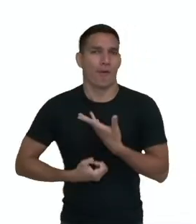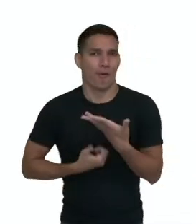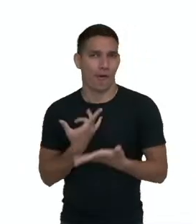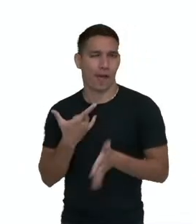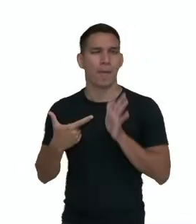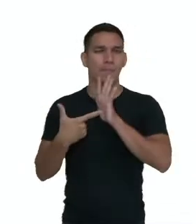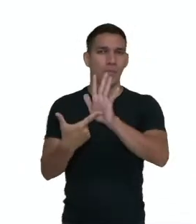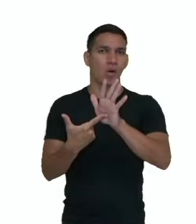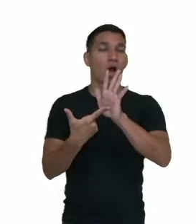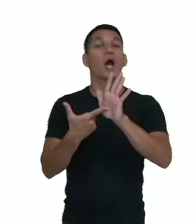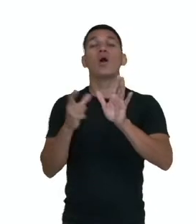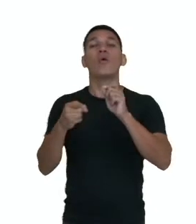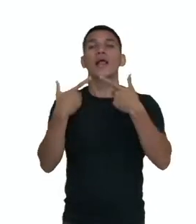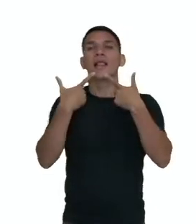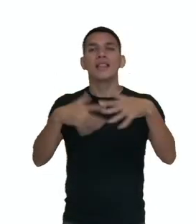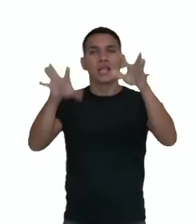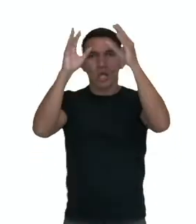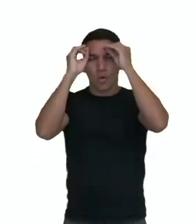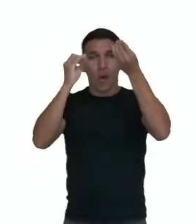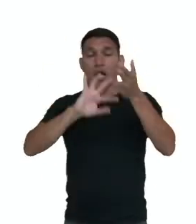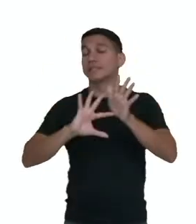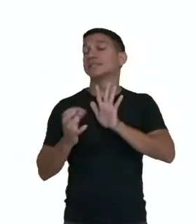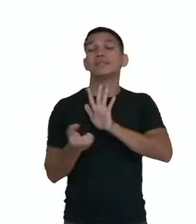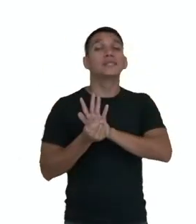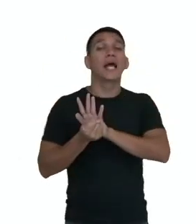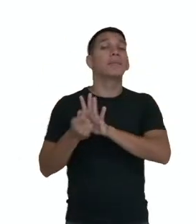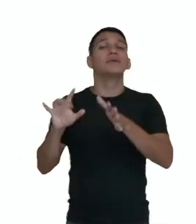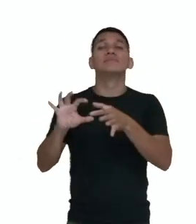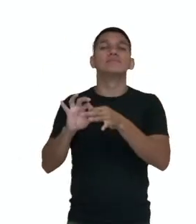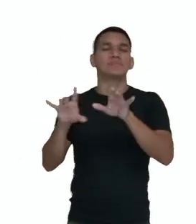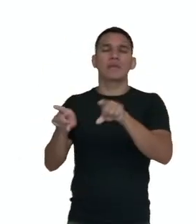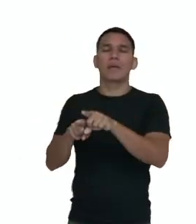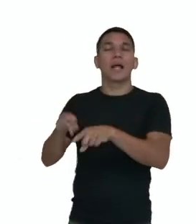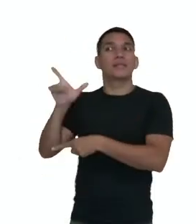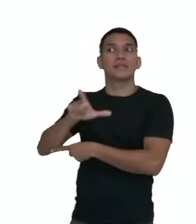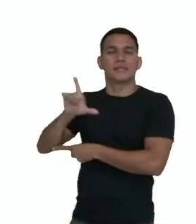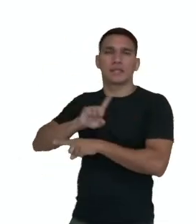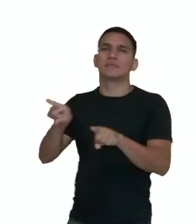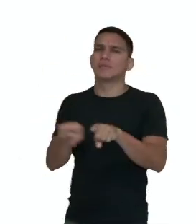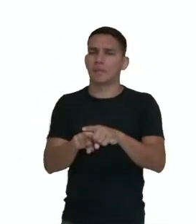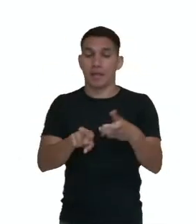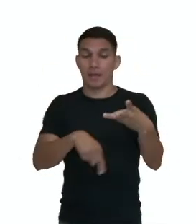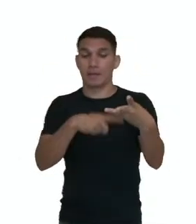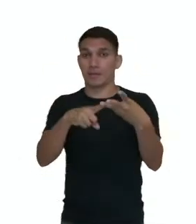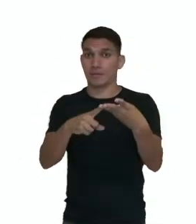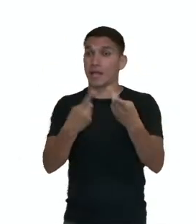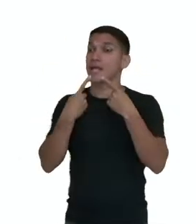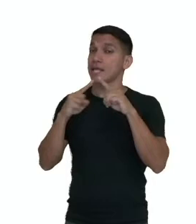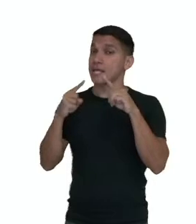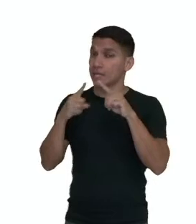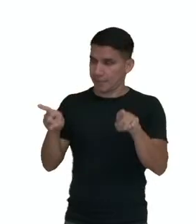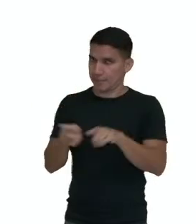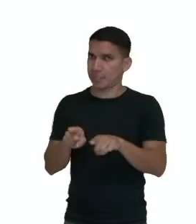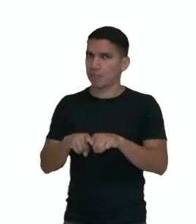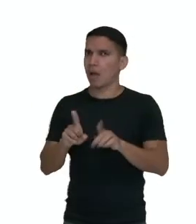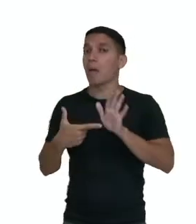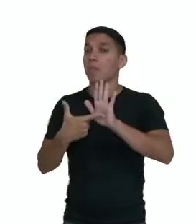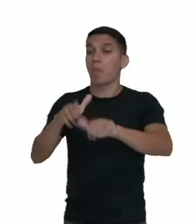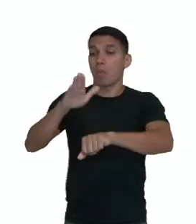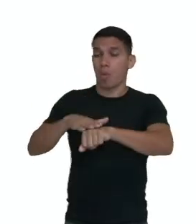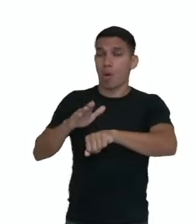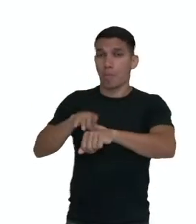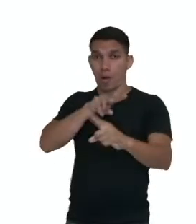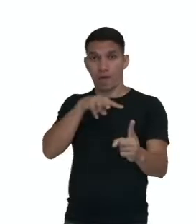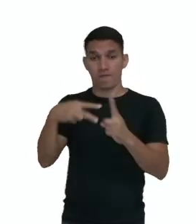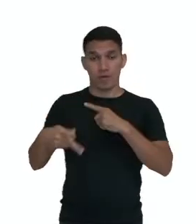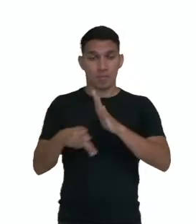linguagem simbólica e lírica. Ainda pode ser crítica e reflexiva quando apresenta opiniões pessoais do autor